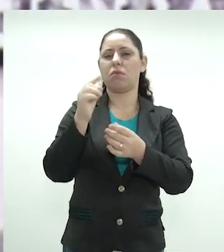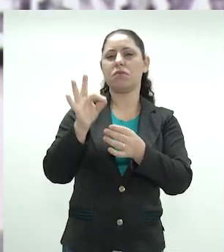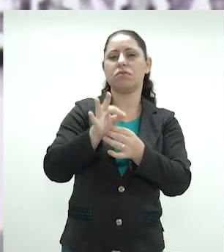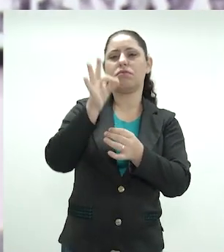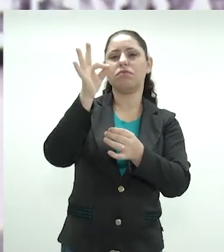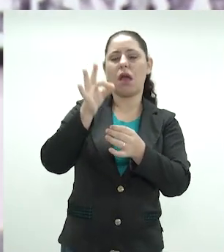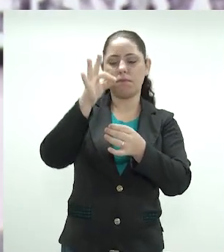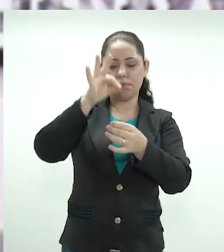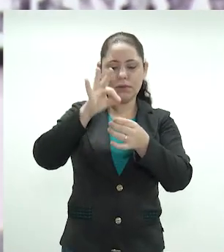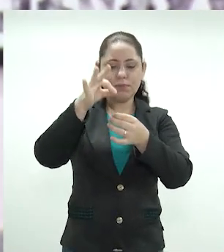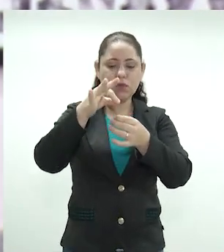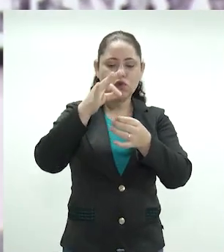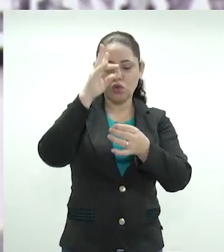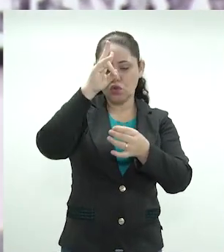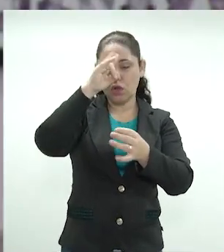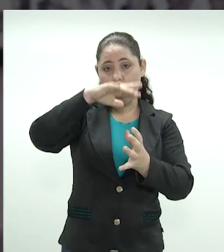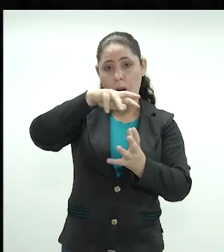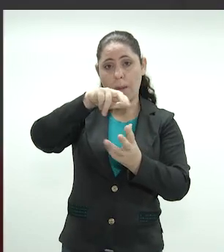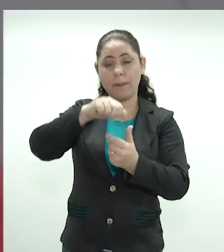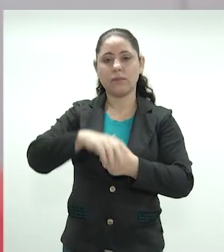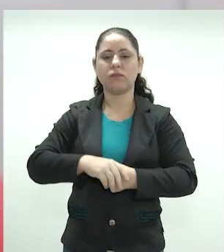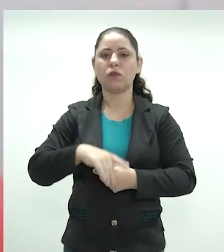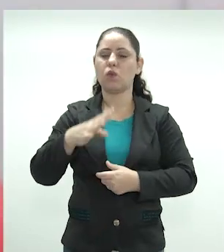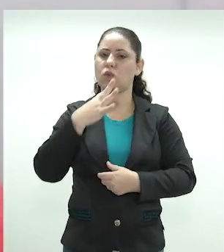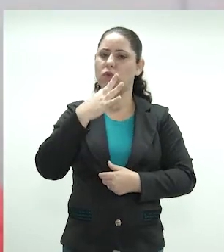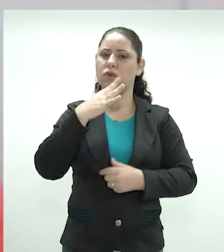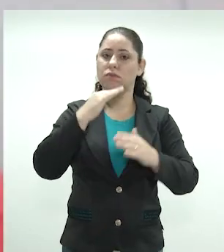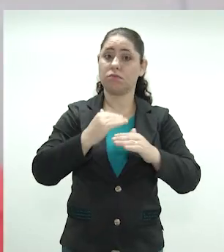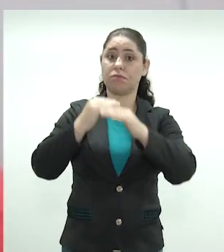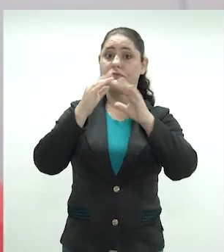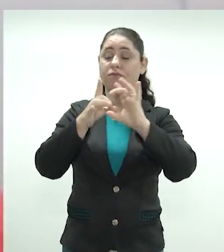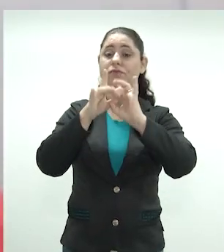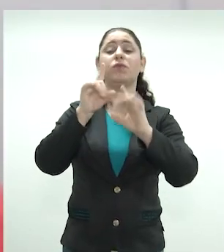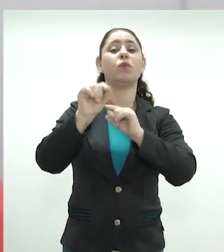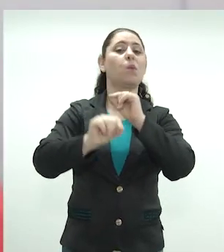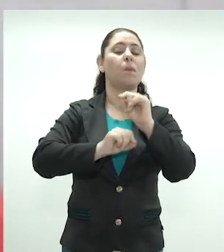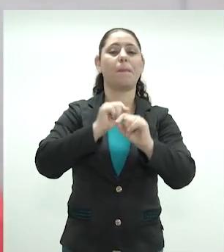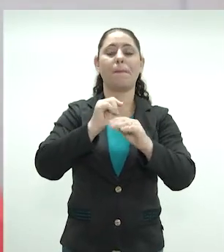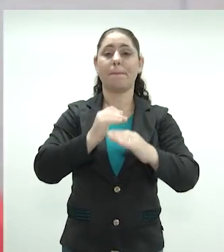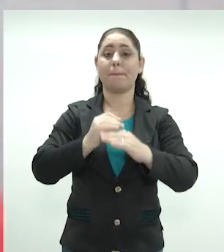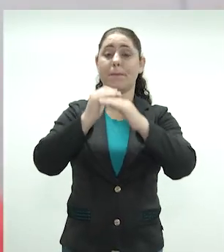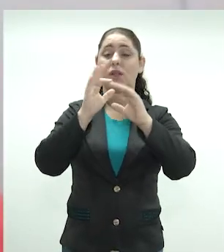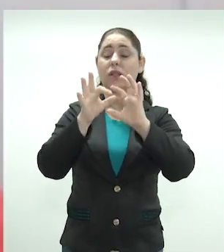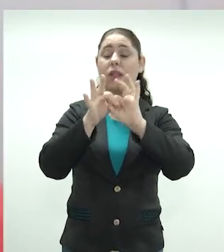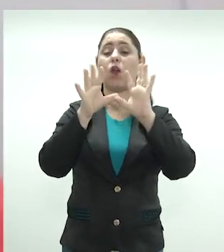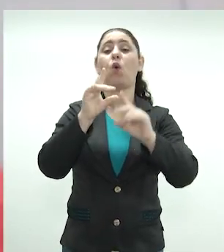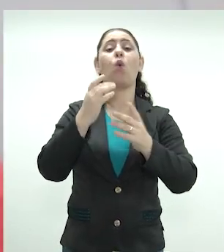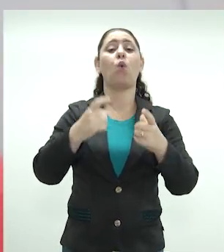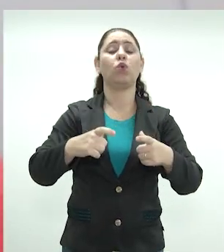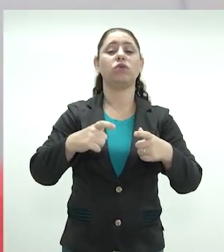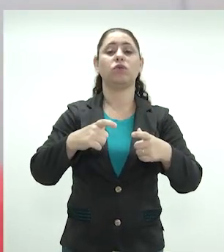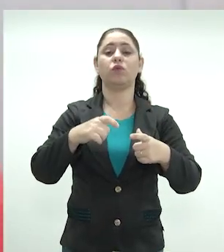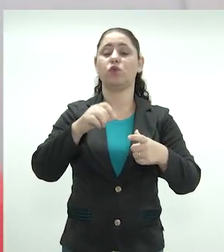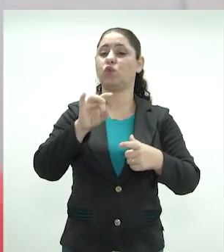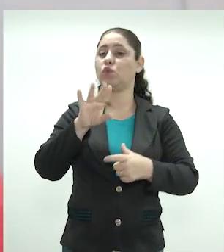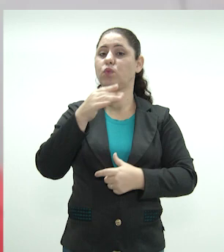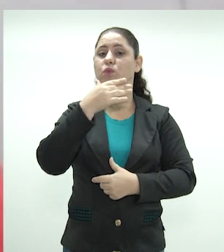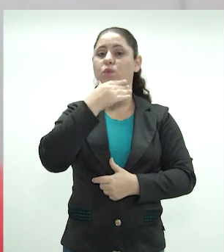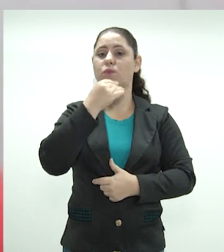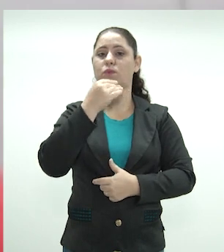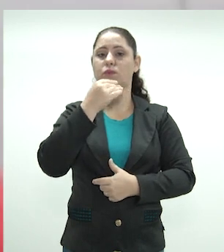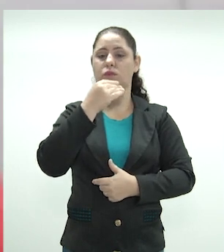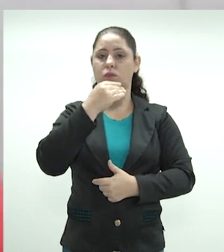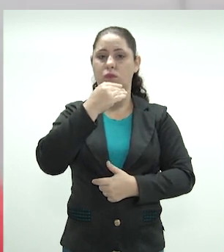palheiro da história da humanidade. Nós conhecemos como democracia ateniense é uma democracia onde somente os